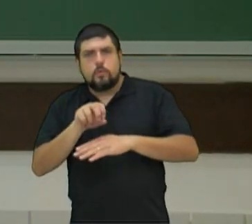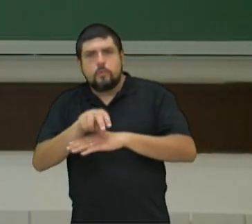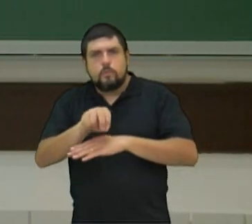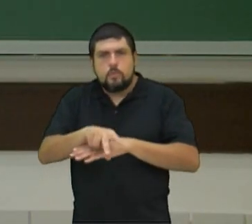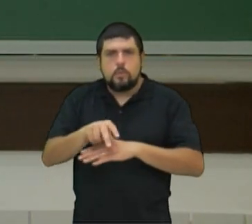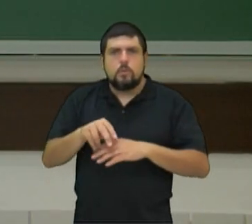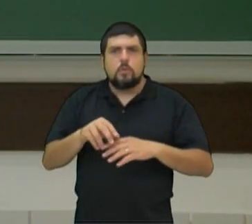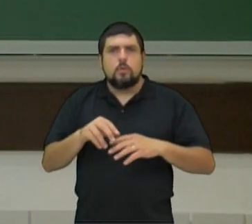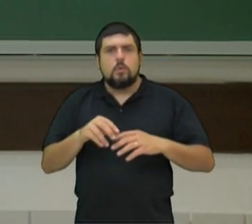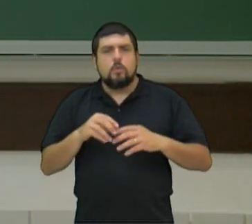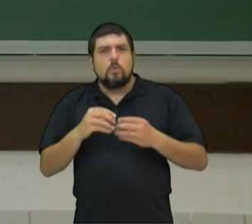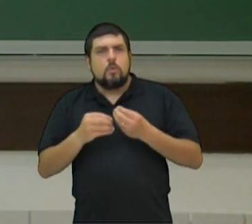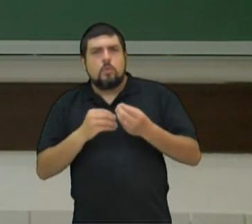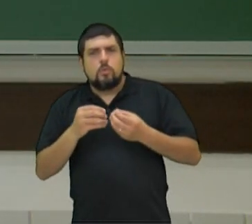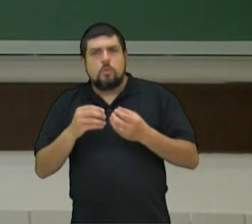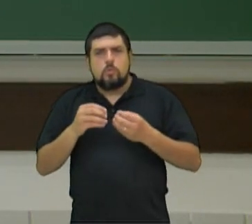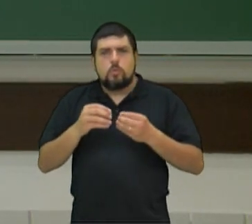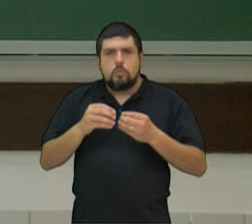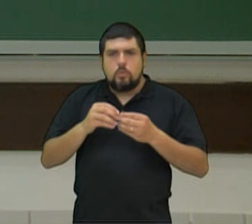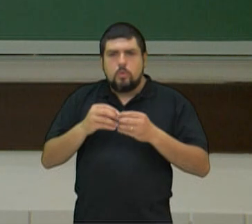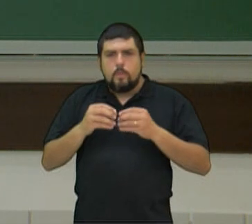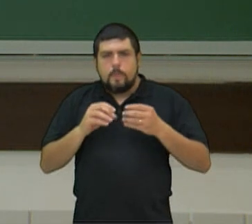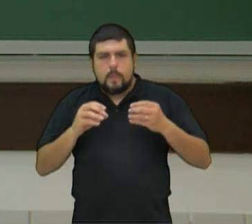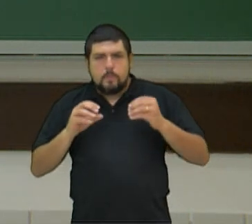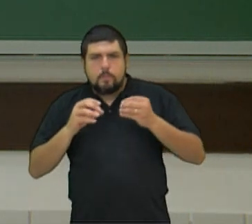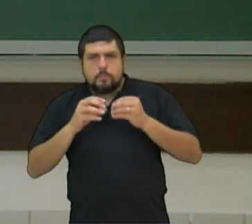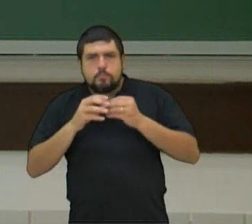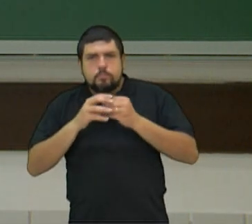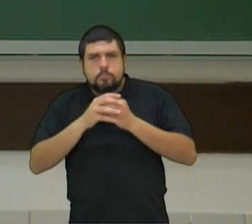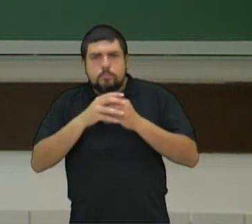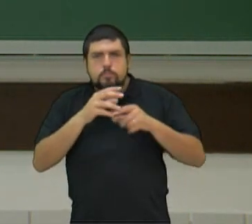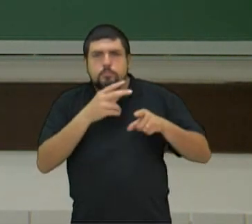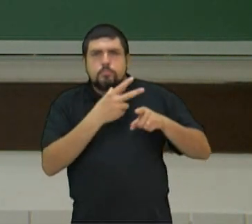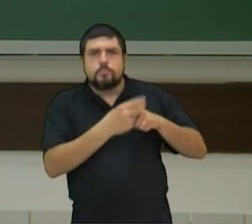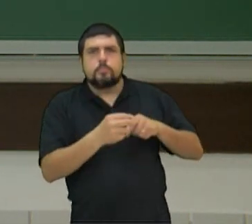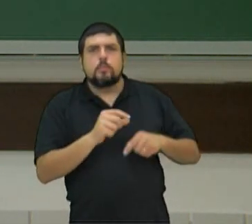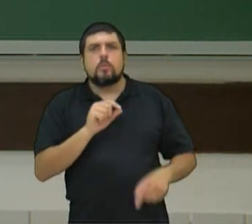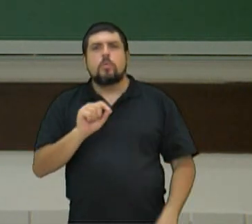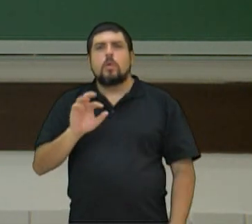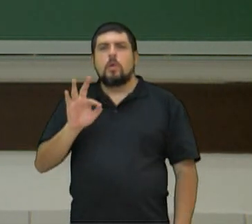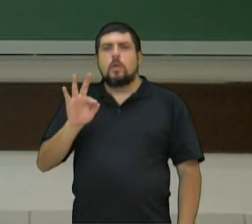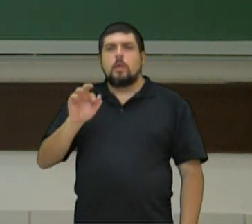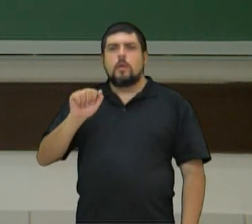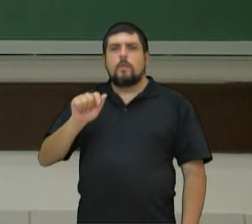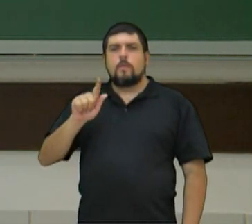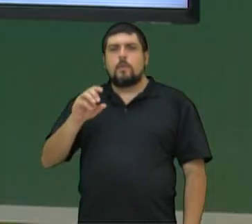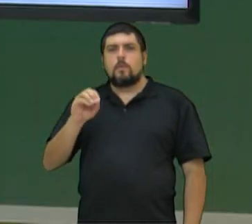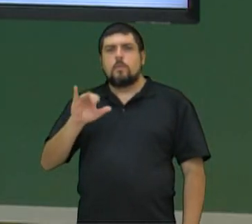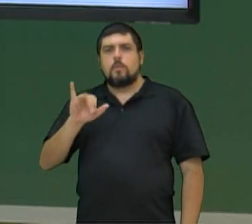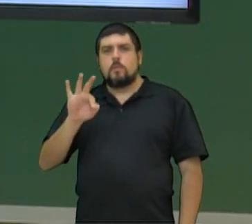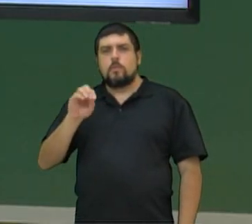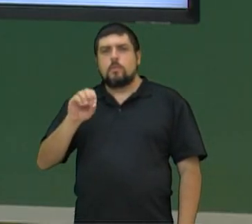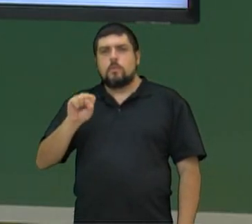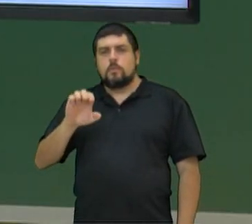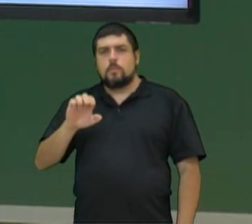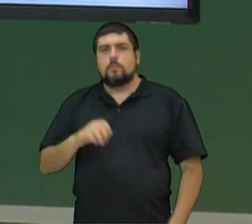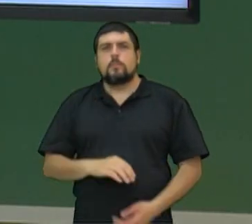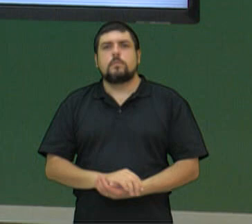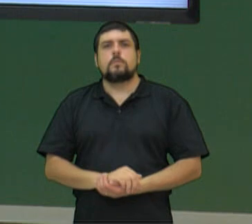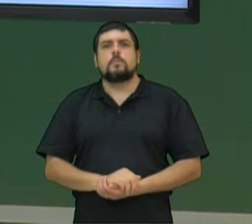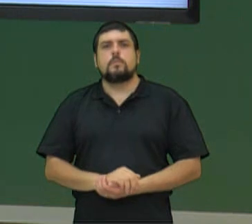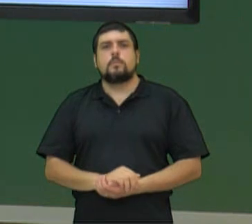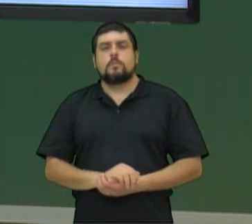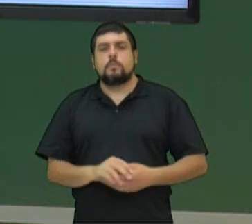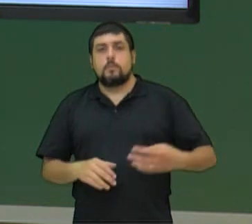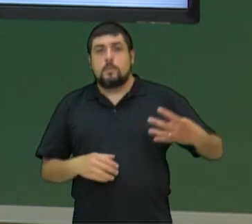que permite a destruição deles. Esse englobamento é a fagocitose. Na 4, ainda da